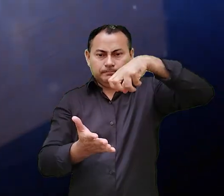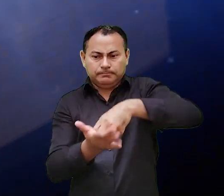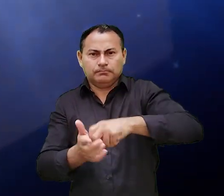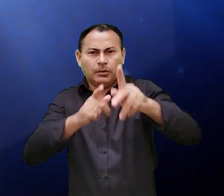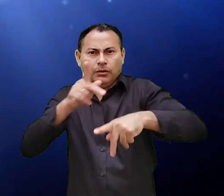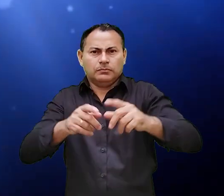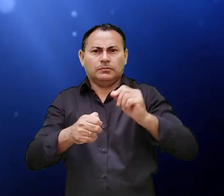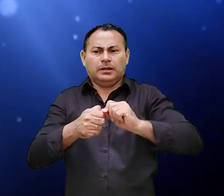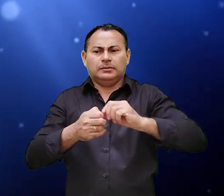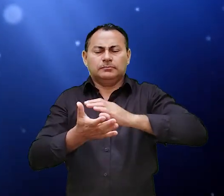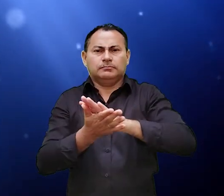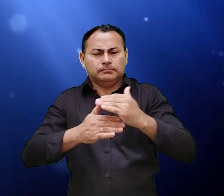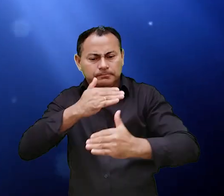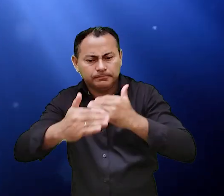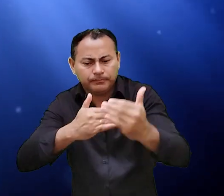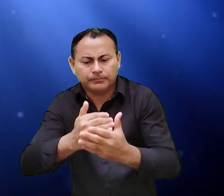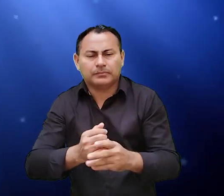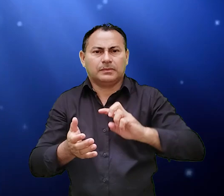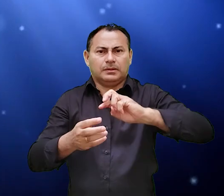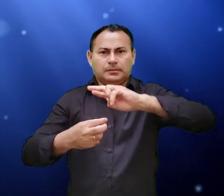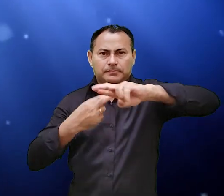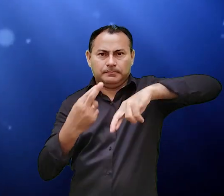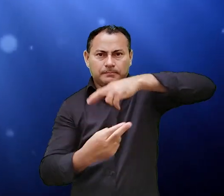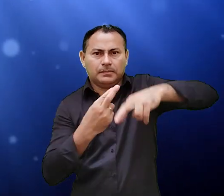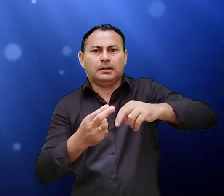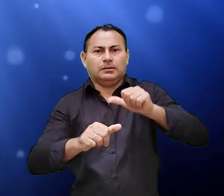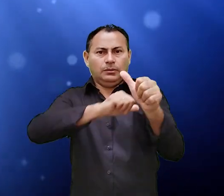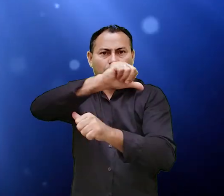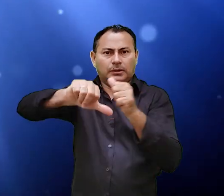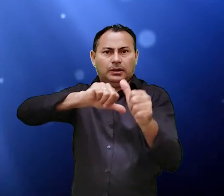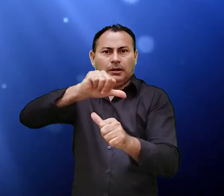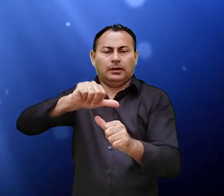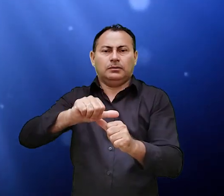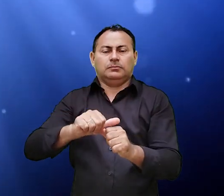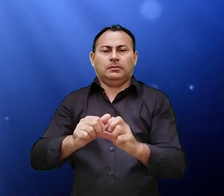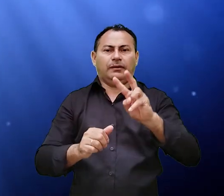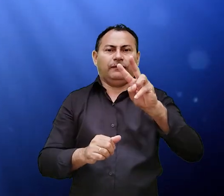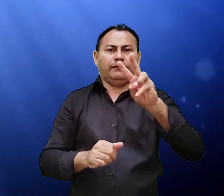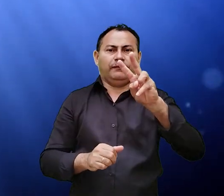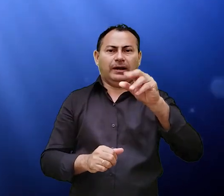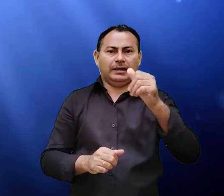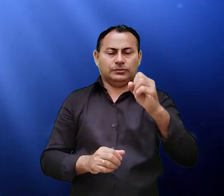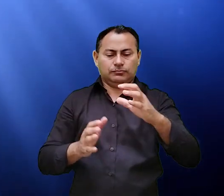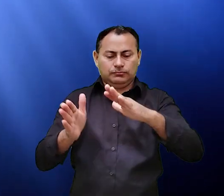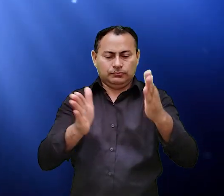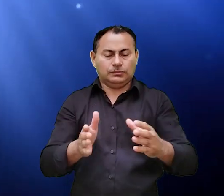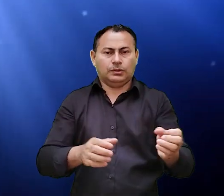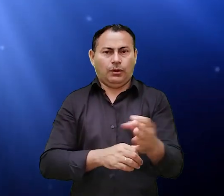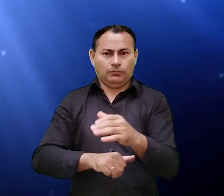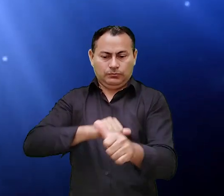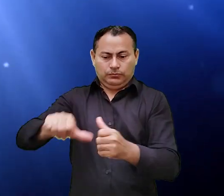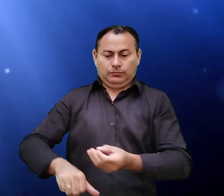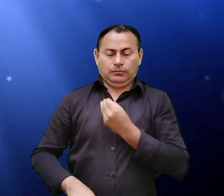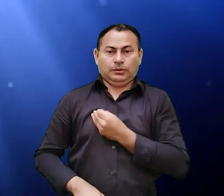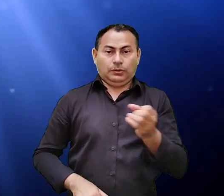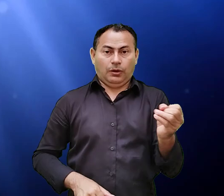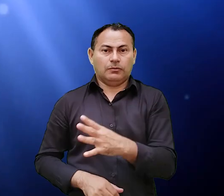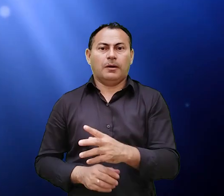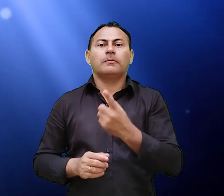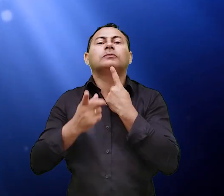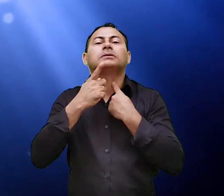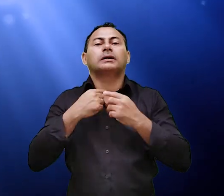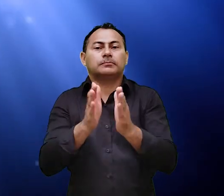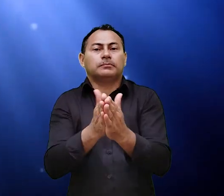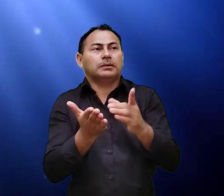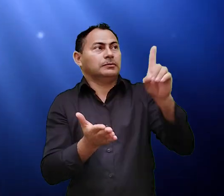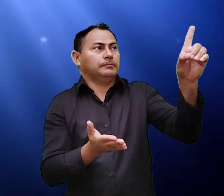seu povo, fazendo-os passar por um processo de reciclagem para que se tornassem vasos novos. Essa foi a vontade